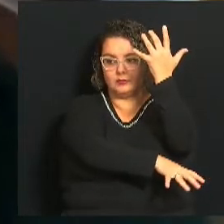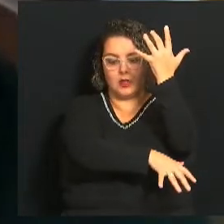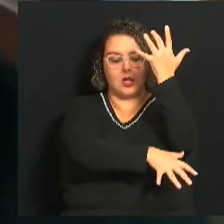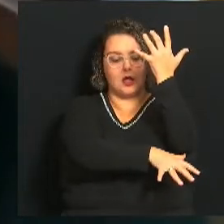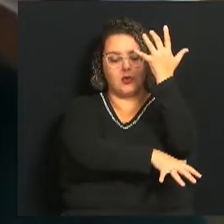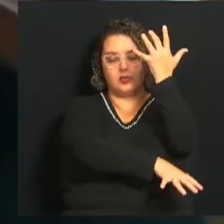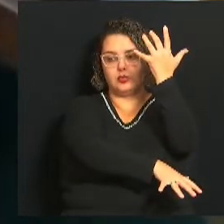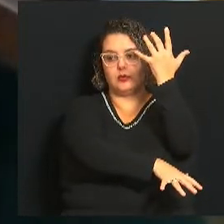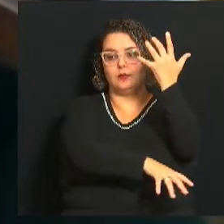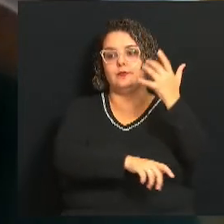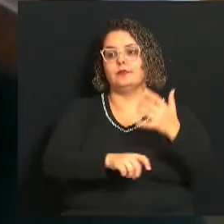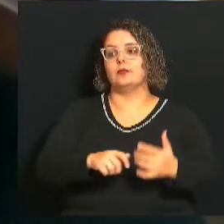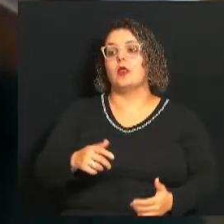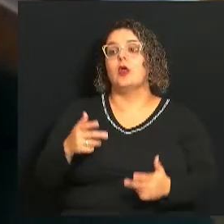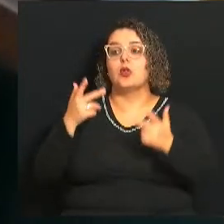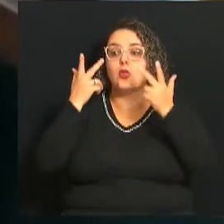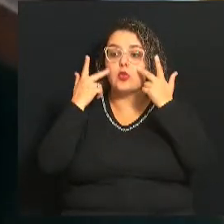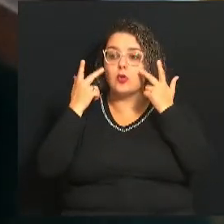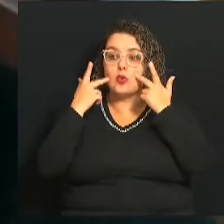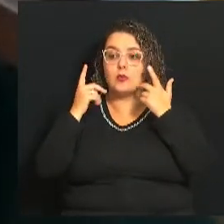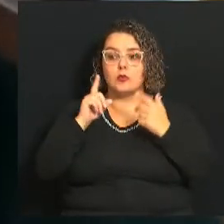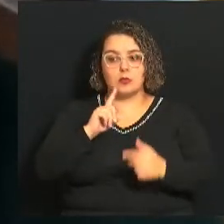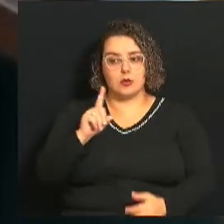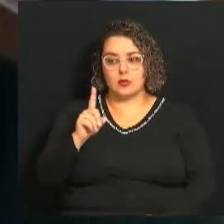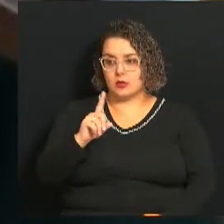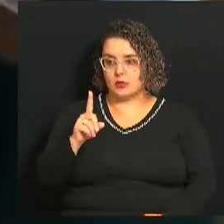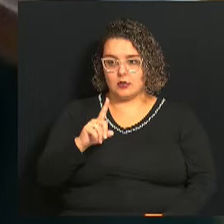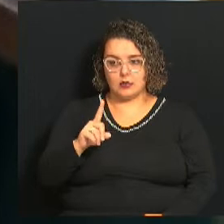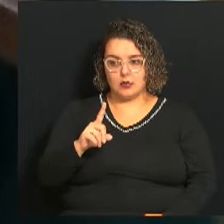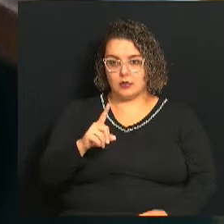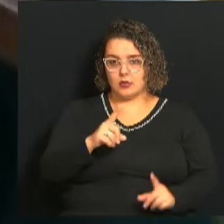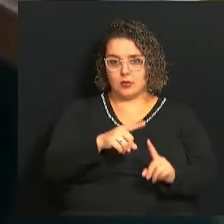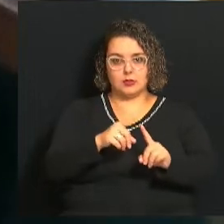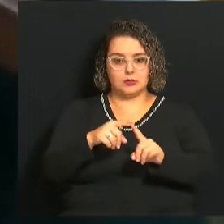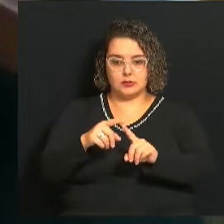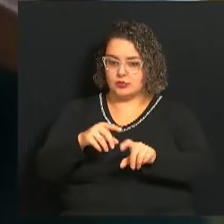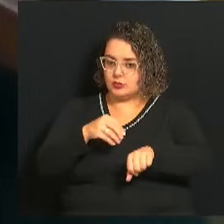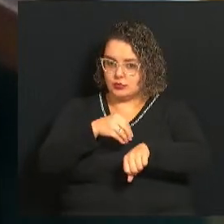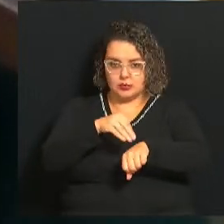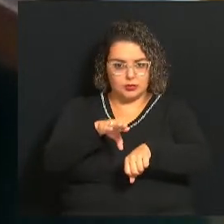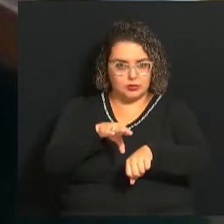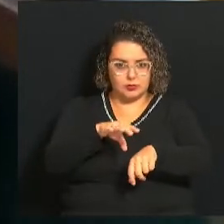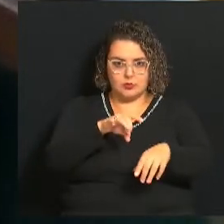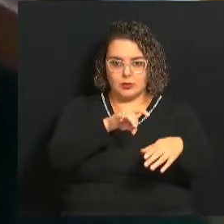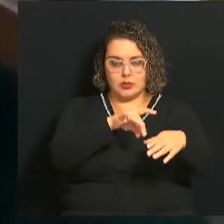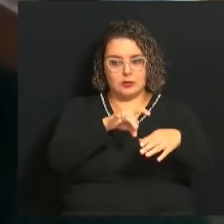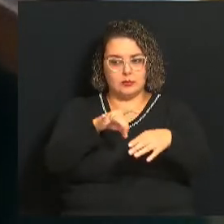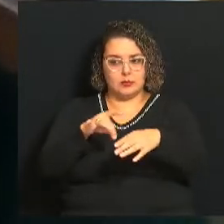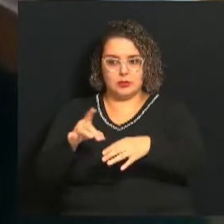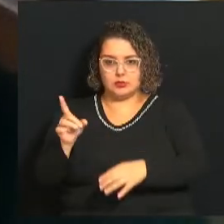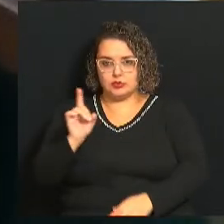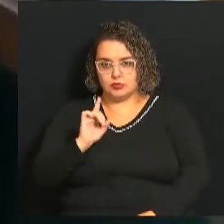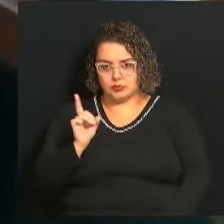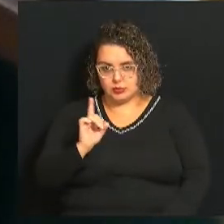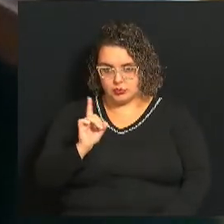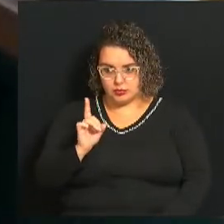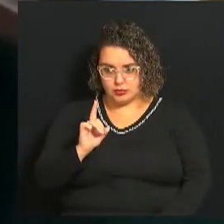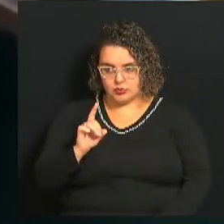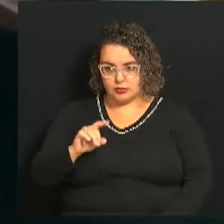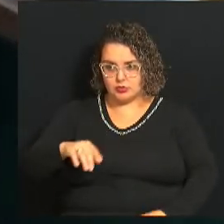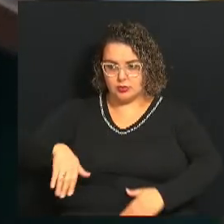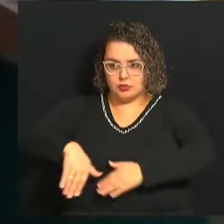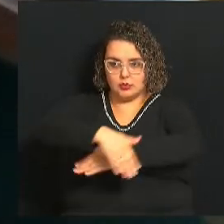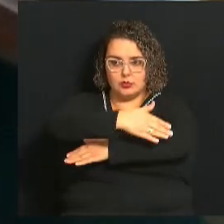Arbusto geralmente não é indicado, esse tipo de arbusto não é indicado para o plantio em calçada.